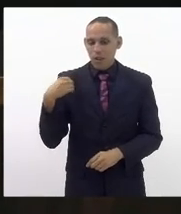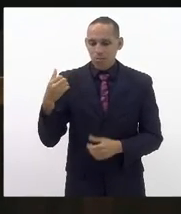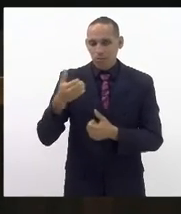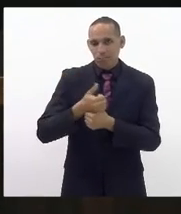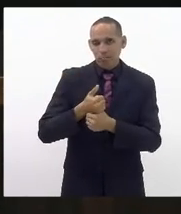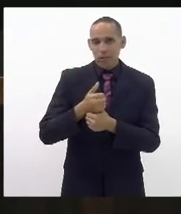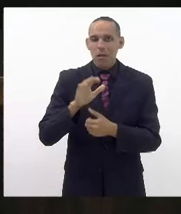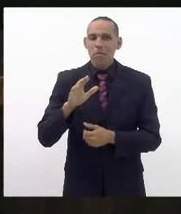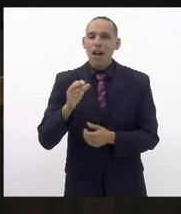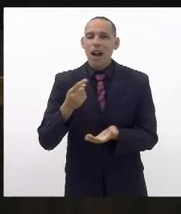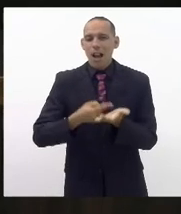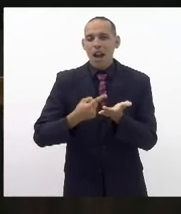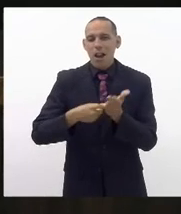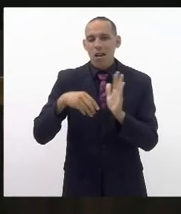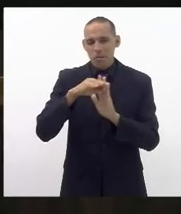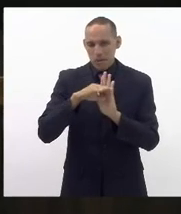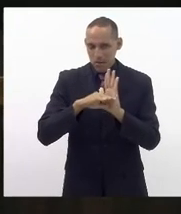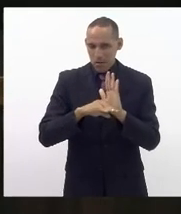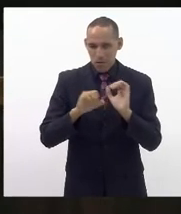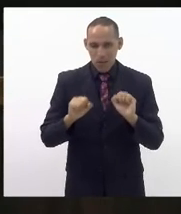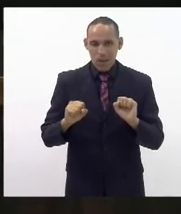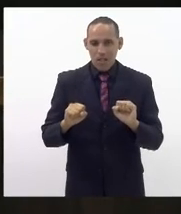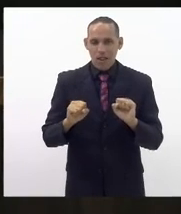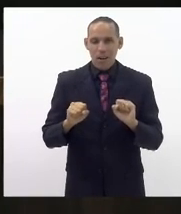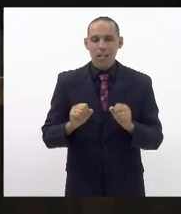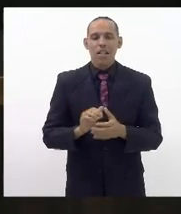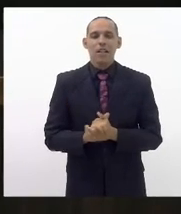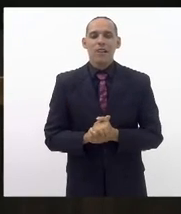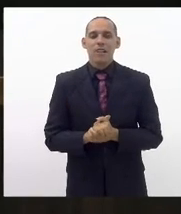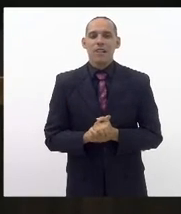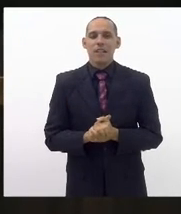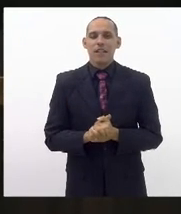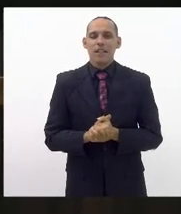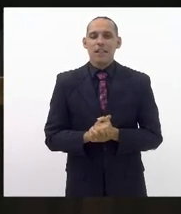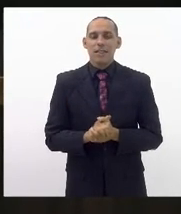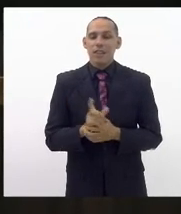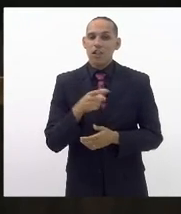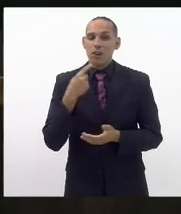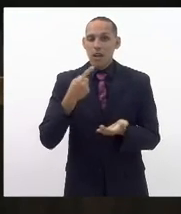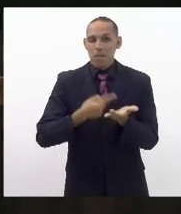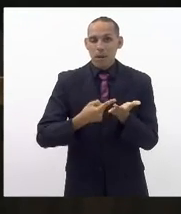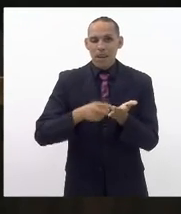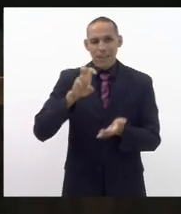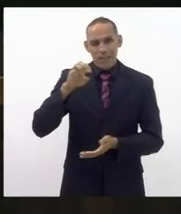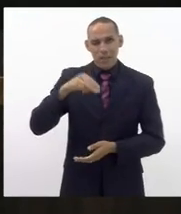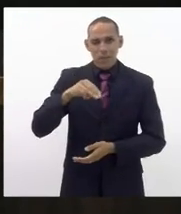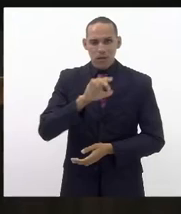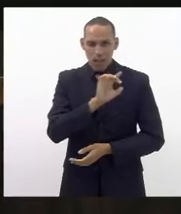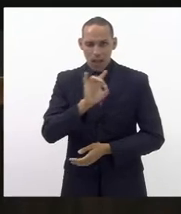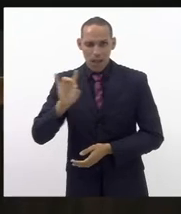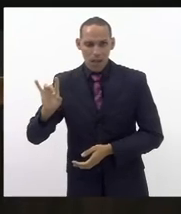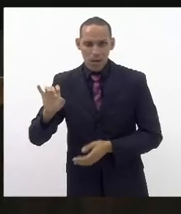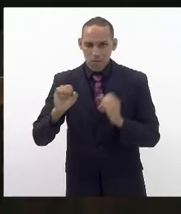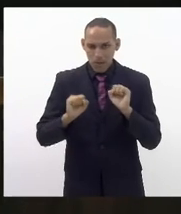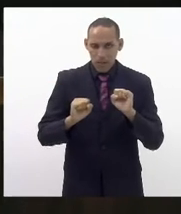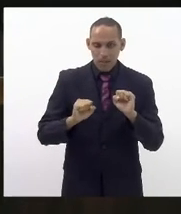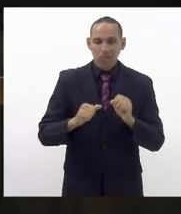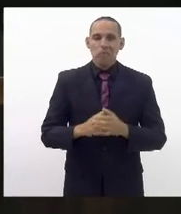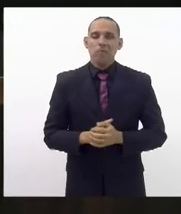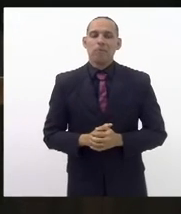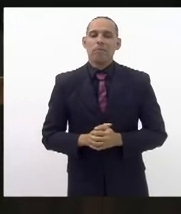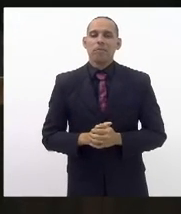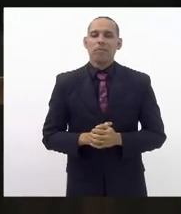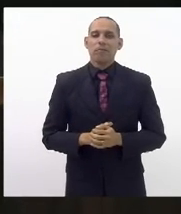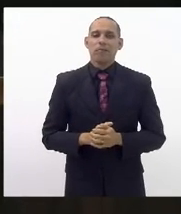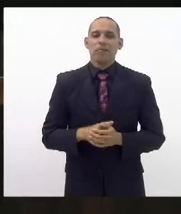acordo de procedimento. Por favor. Possível? É possível, deputado Luiz Paulo? Claro. Que a gente estabeleça 5 minutos para cada um? Pode ser?